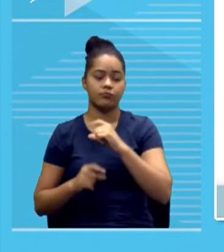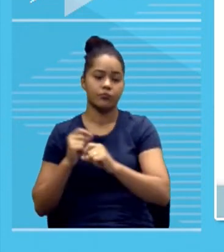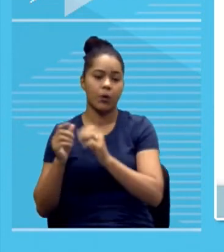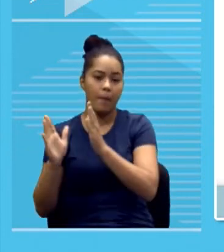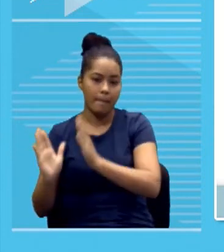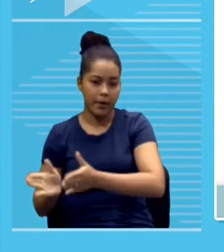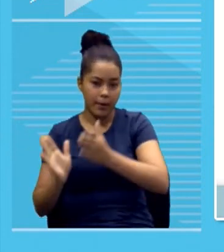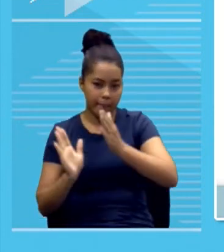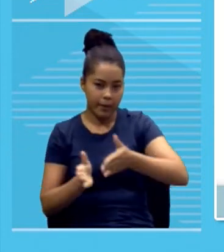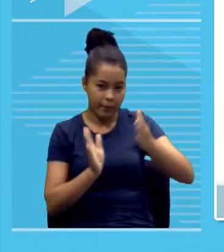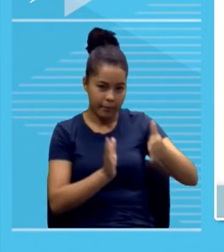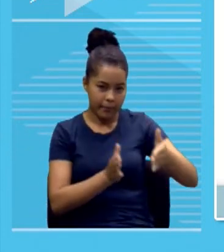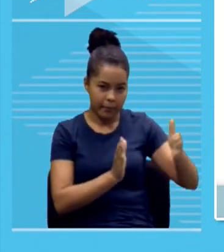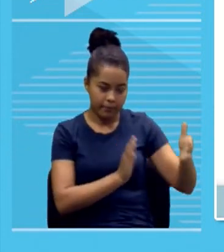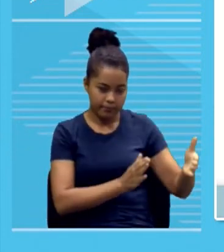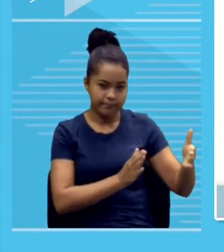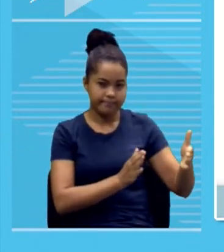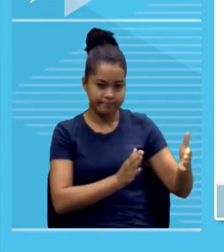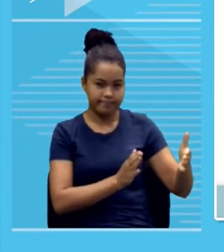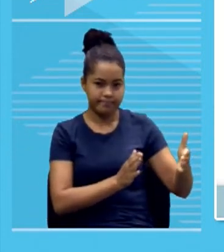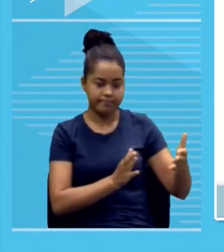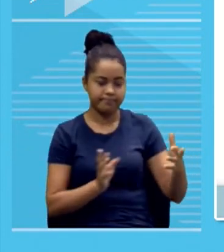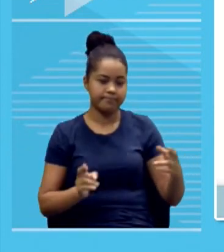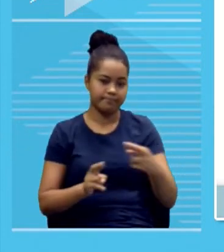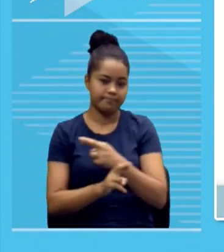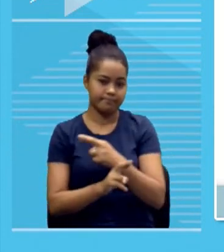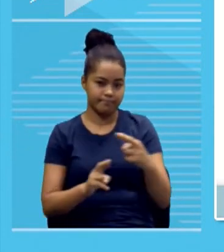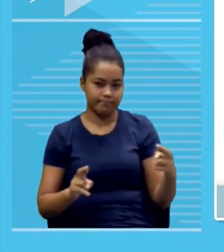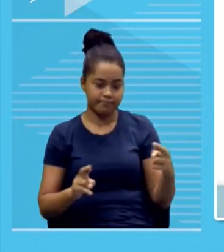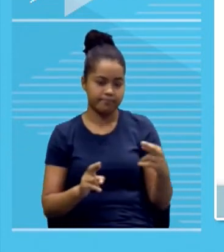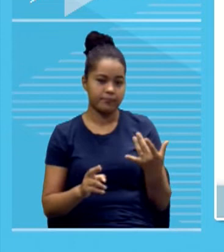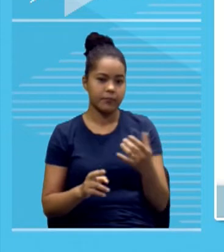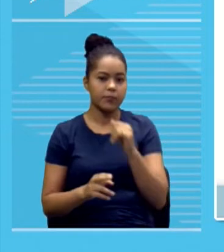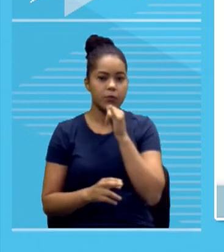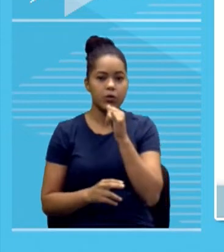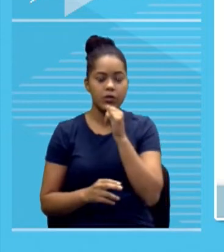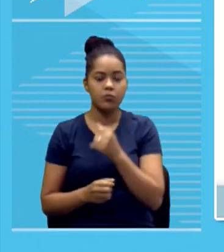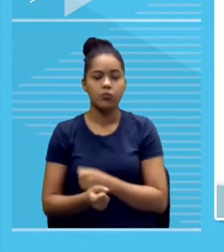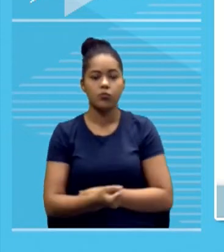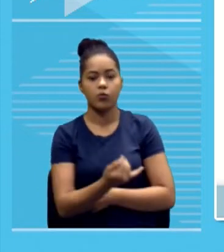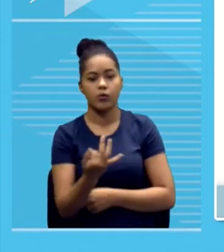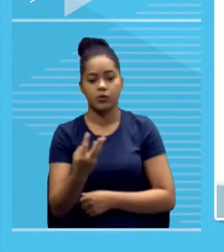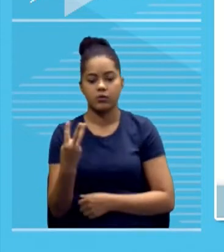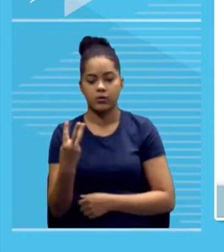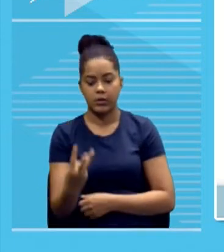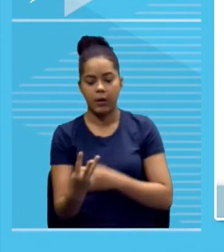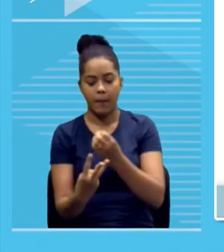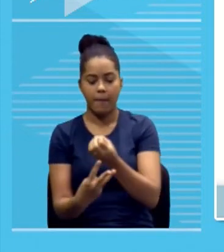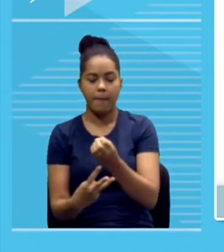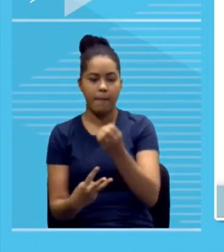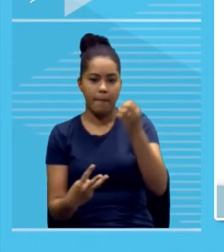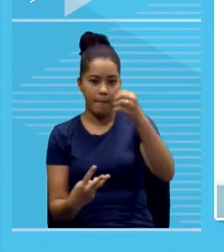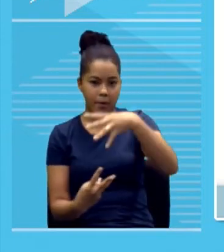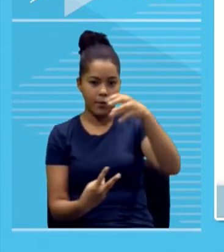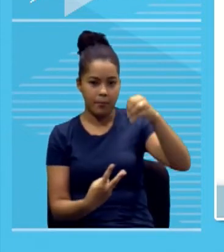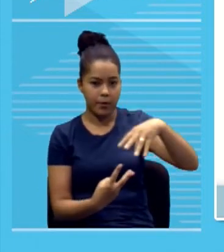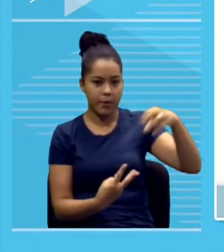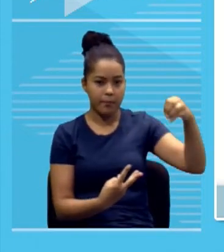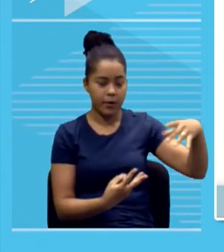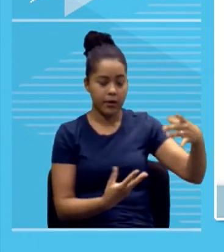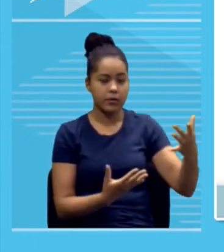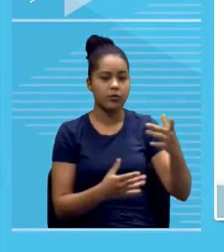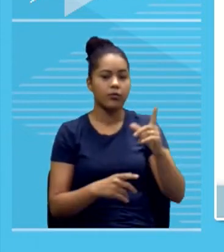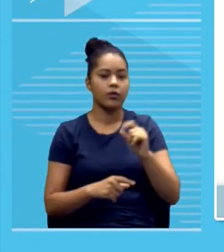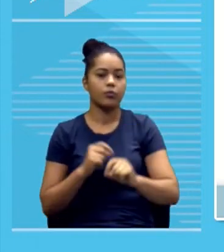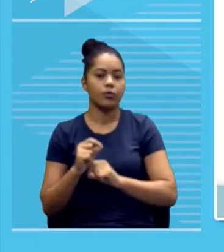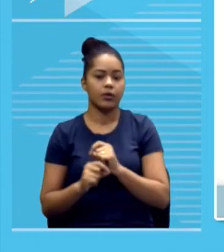bom? Apresentamos uma sequência mostrando 3 lâmpadas incandescentes, que podem ser consideradas resistores, associadas